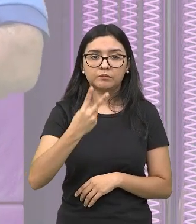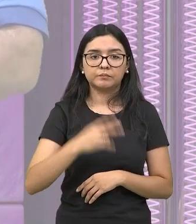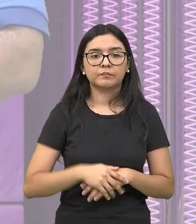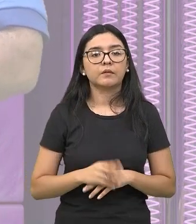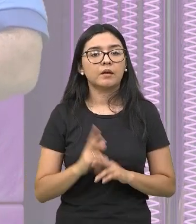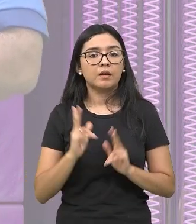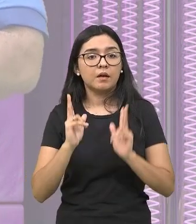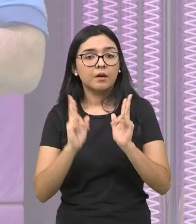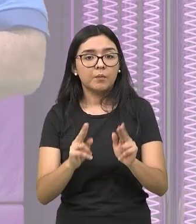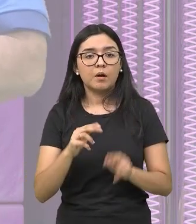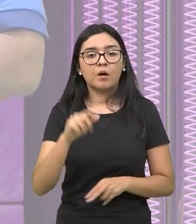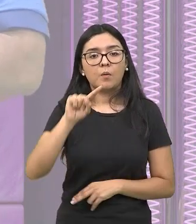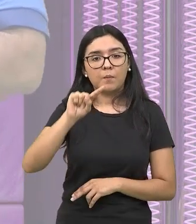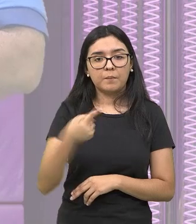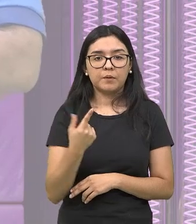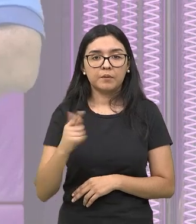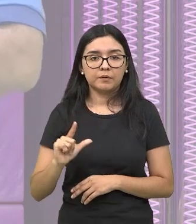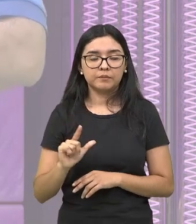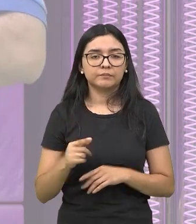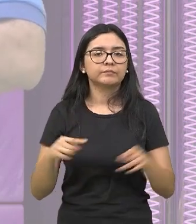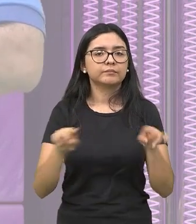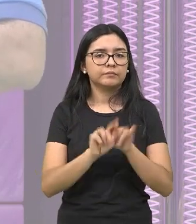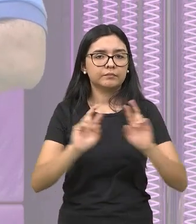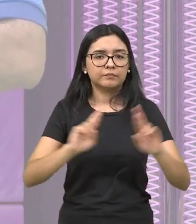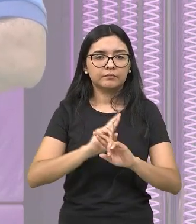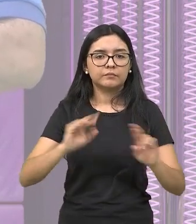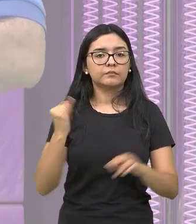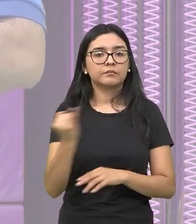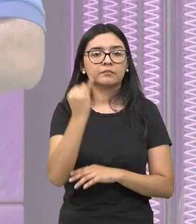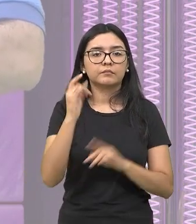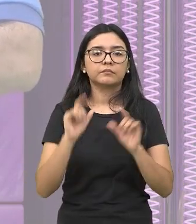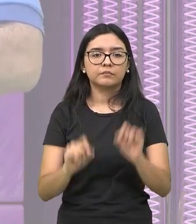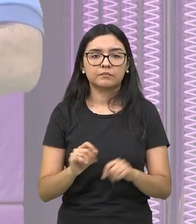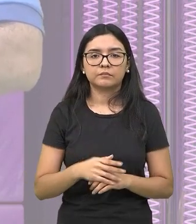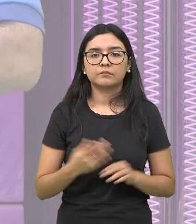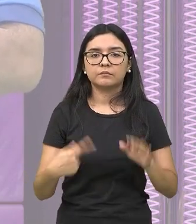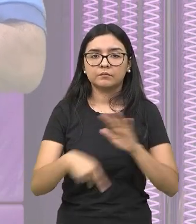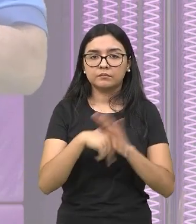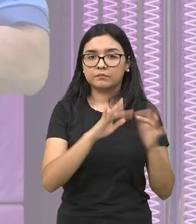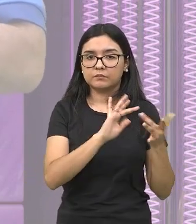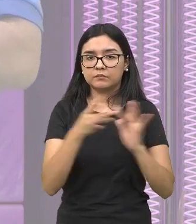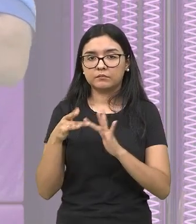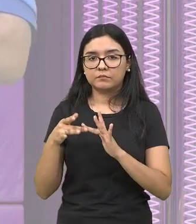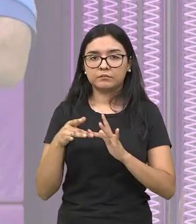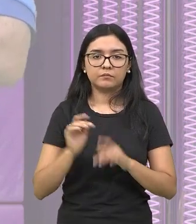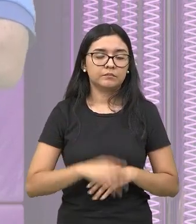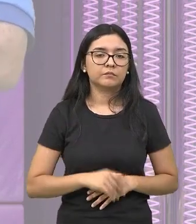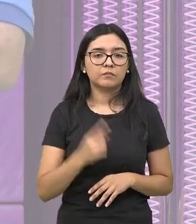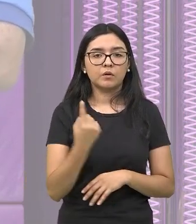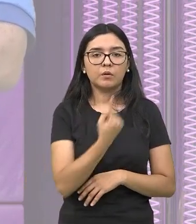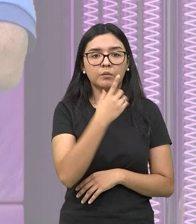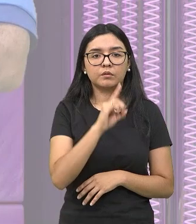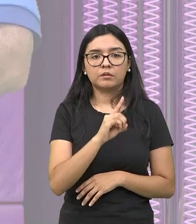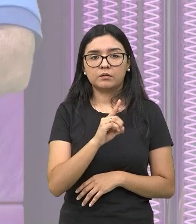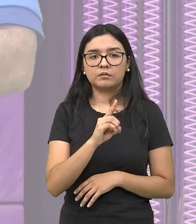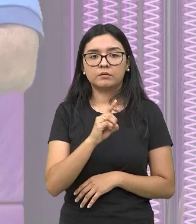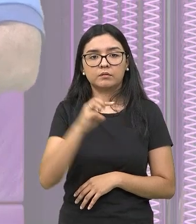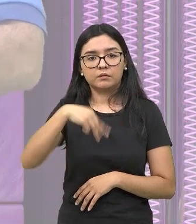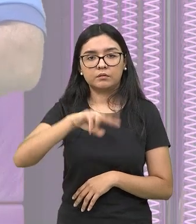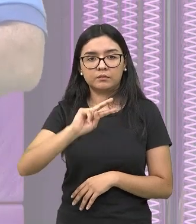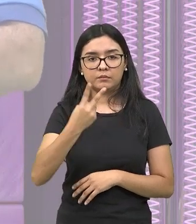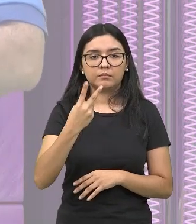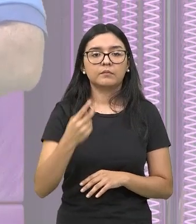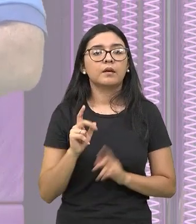1000 litros, tudo bem? Tem outra relação importante também nesse nosso contexto, é que 1 decímetro cúbico equivale a